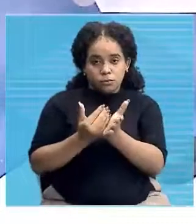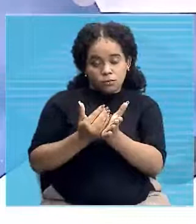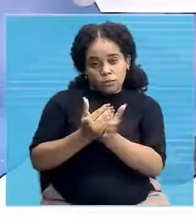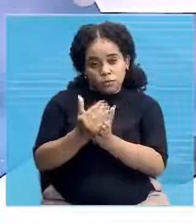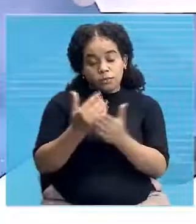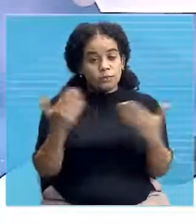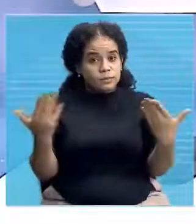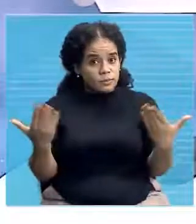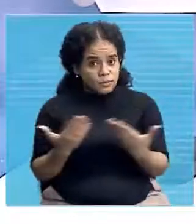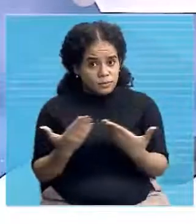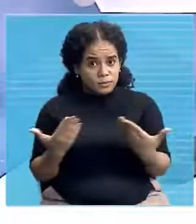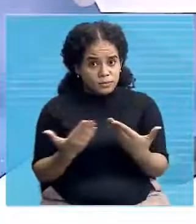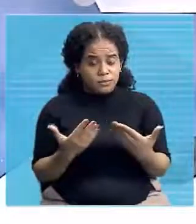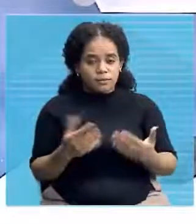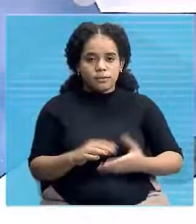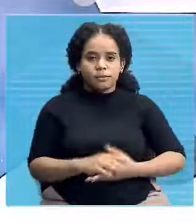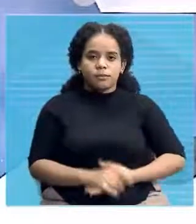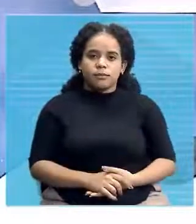começar hoje